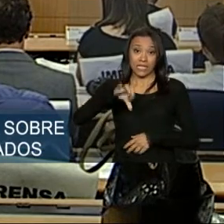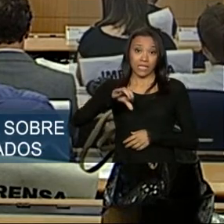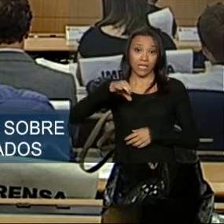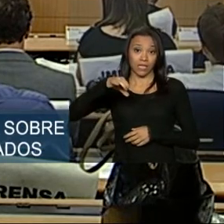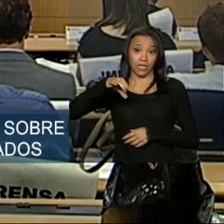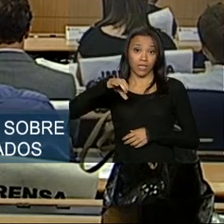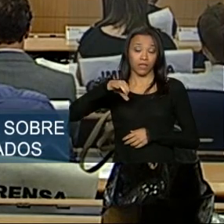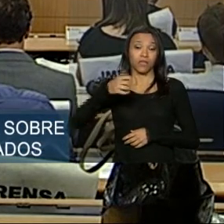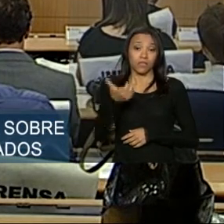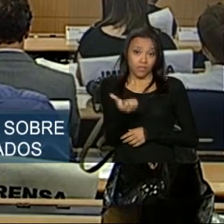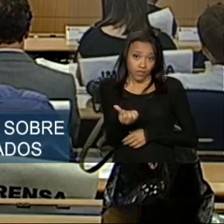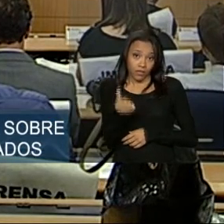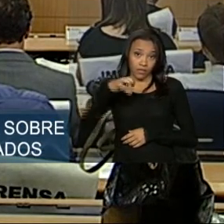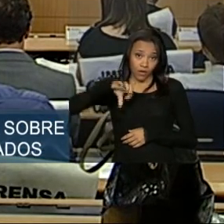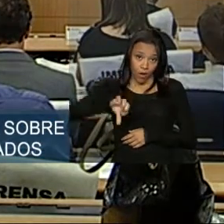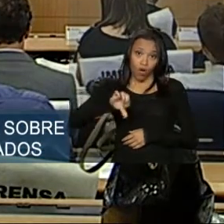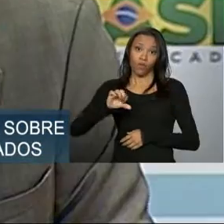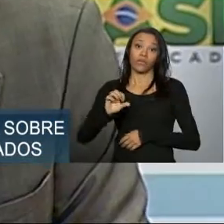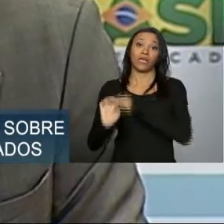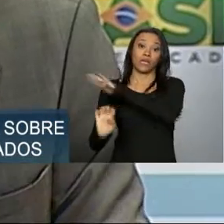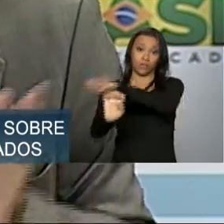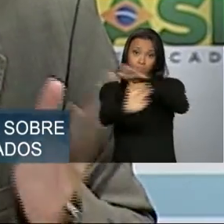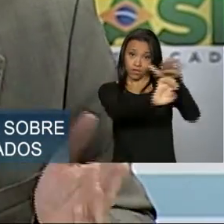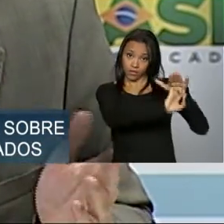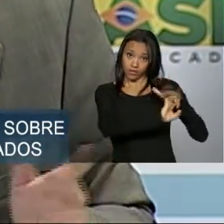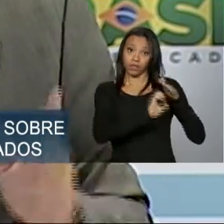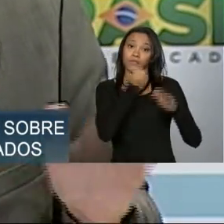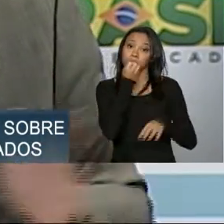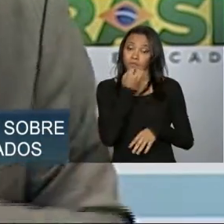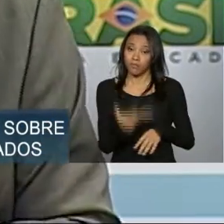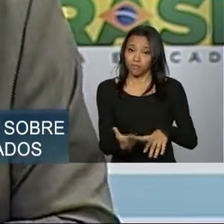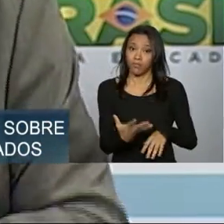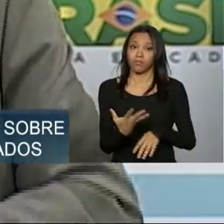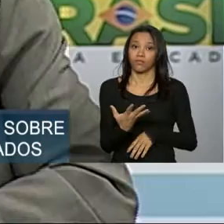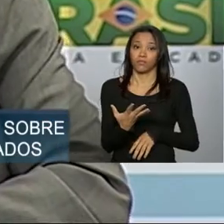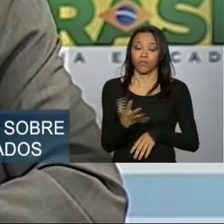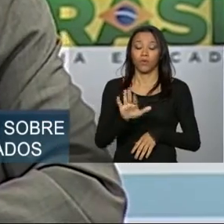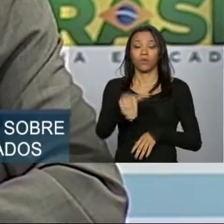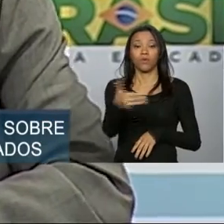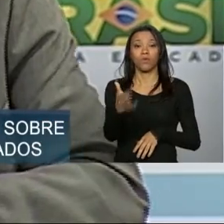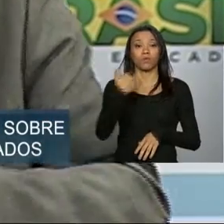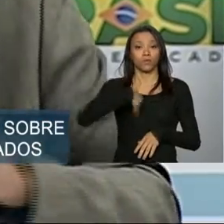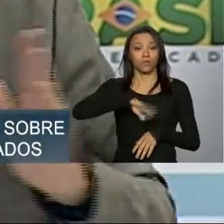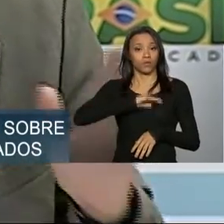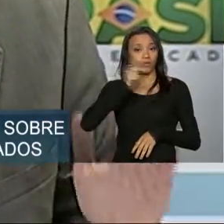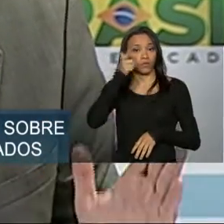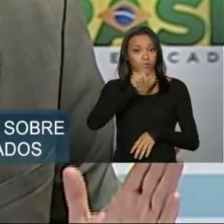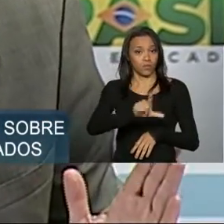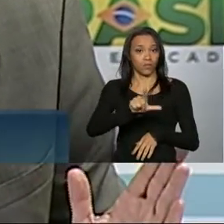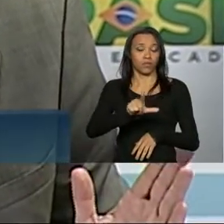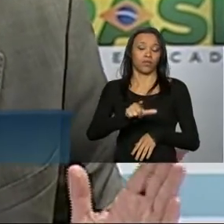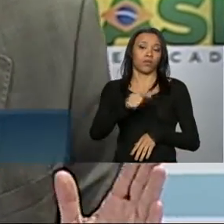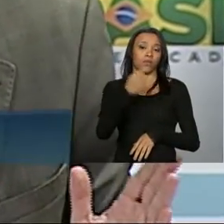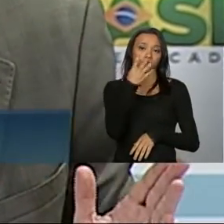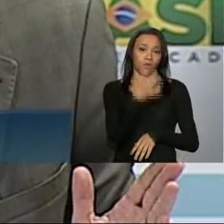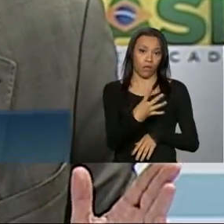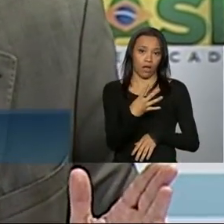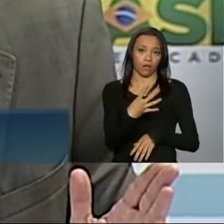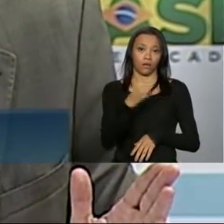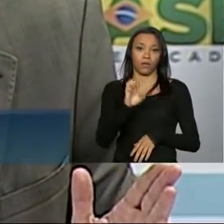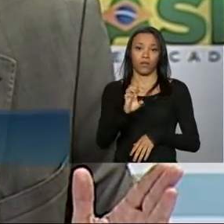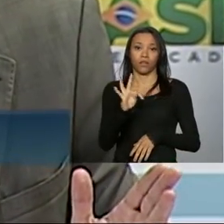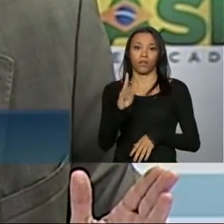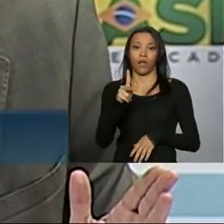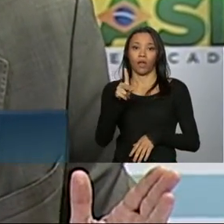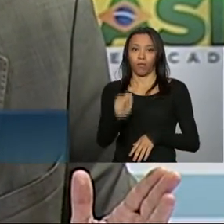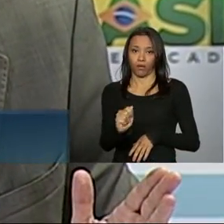nessa fase. Então, é um espectro muito considerável. E quando a gente atingir as quatro etapas que estão, né,